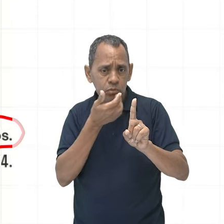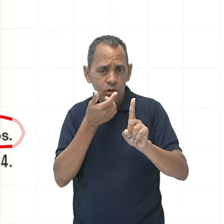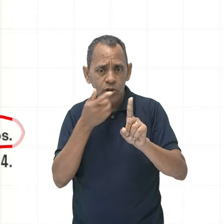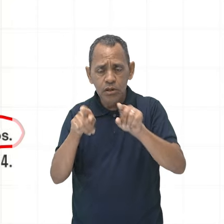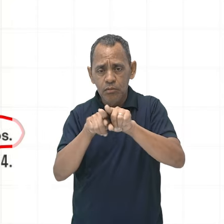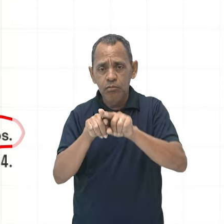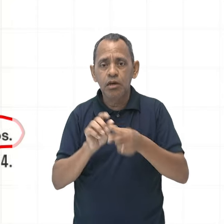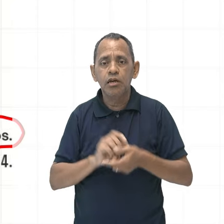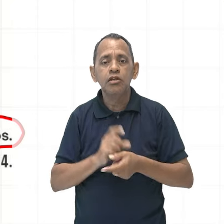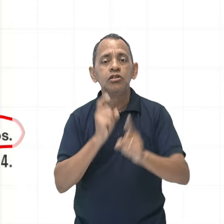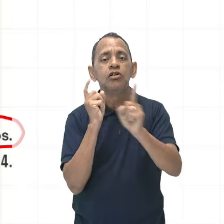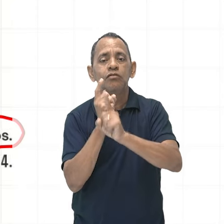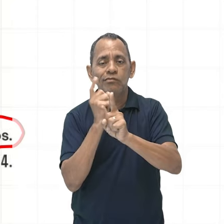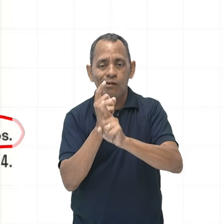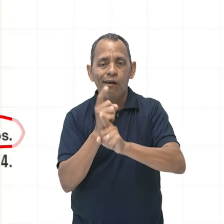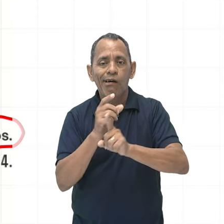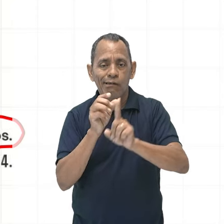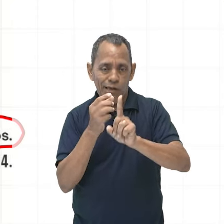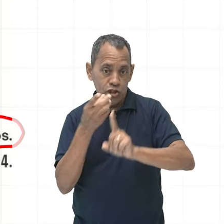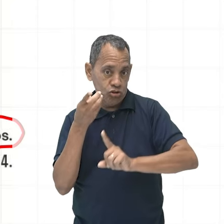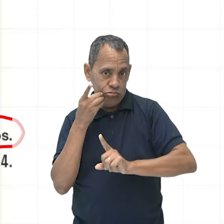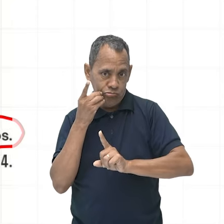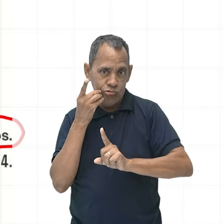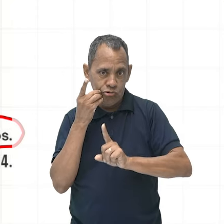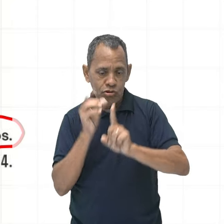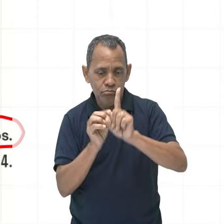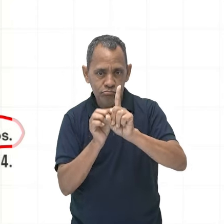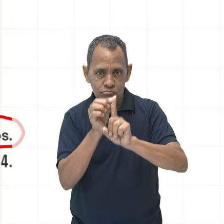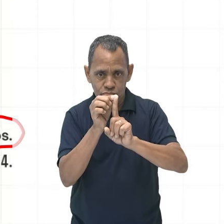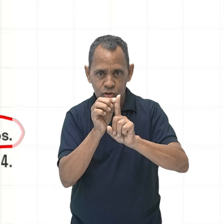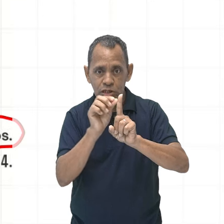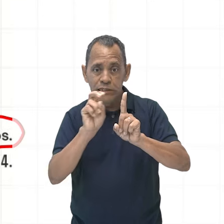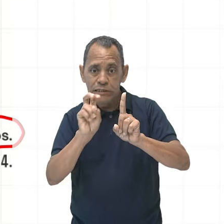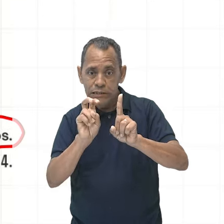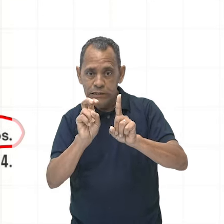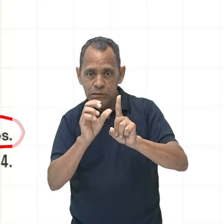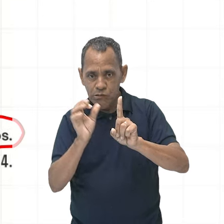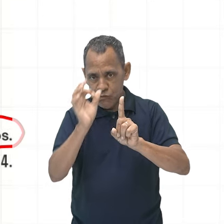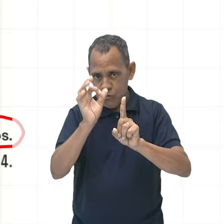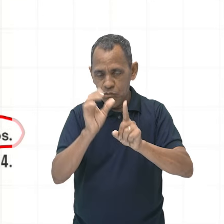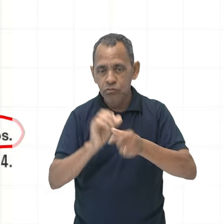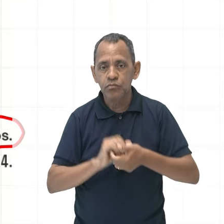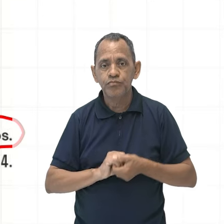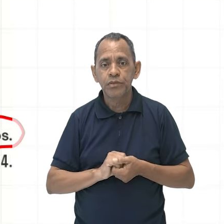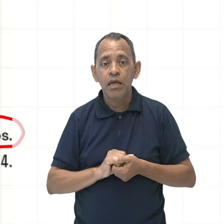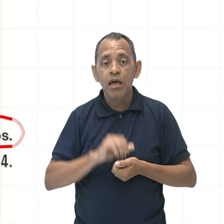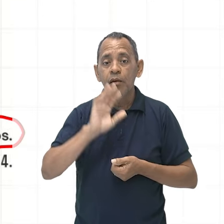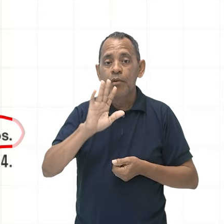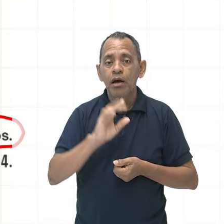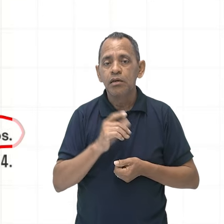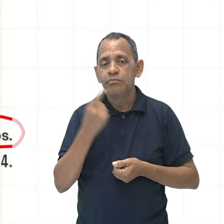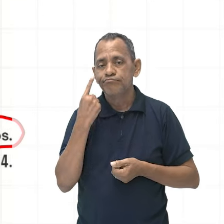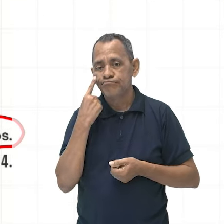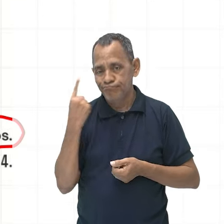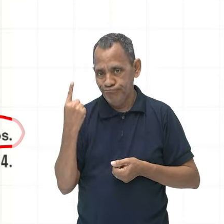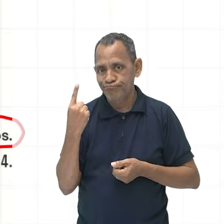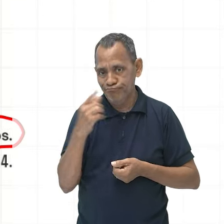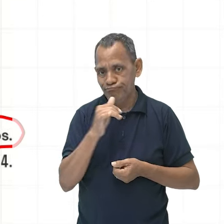dia mediu 5 graus. Mas como a gente tem aí a escala indo de 2 em 2, né, fica um